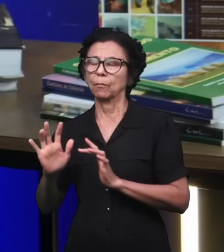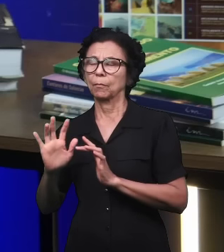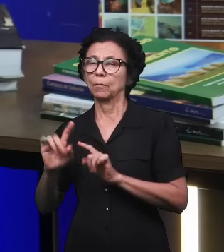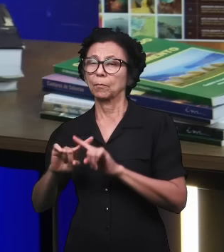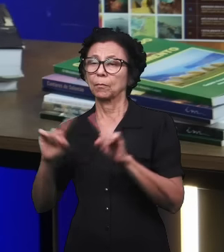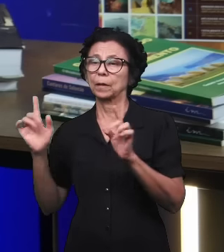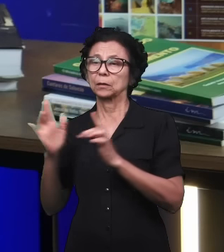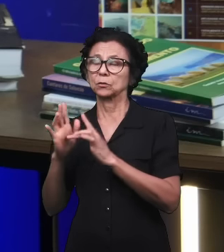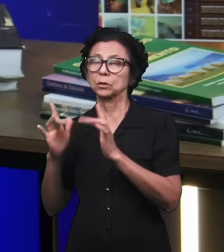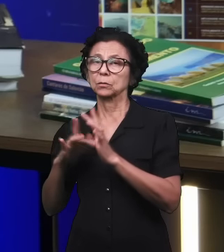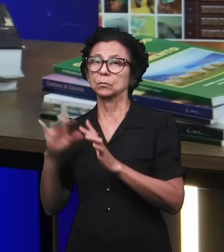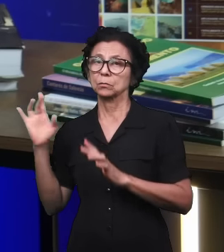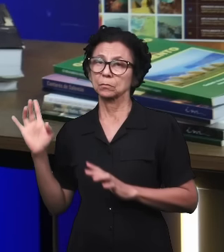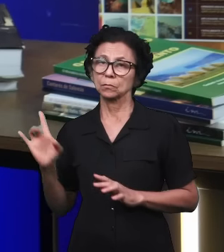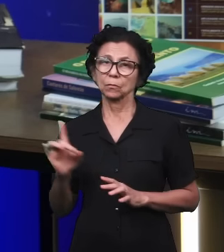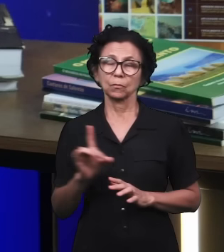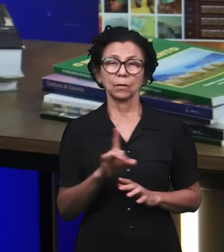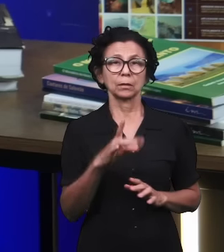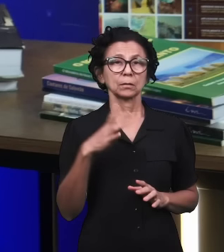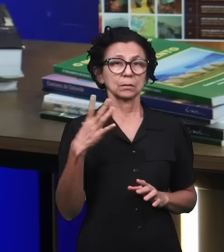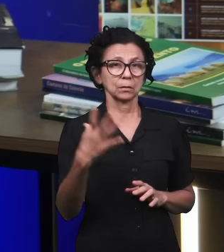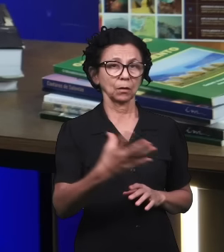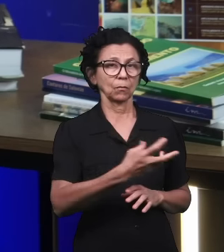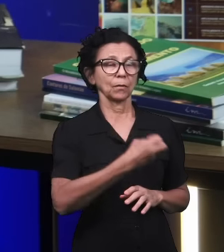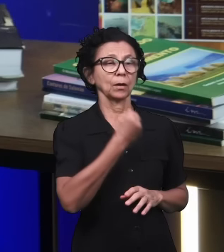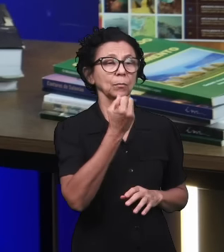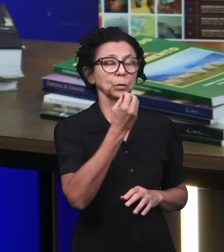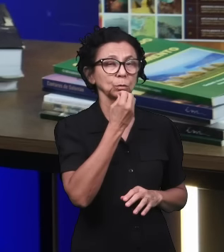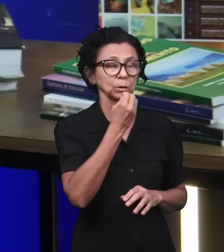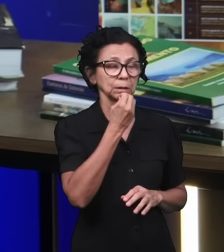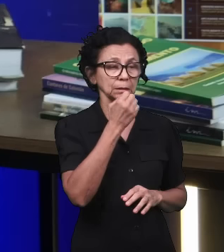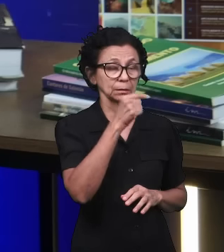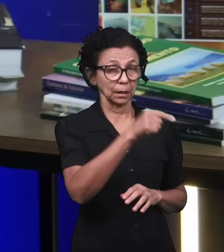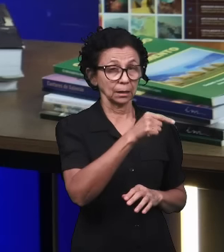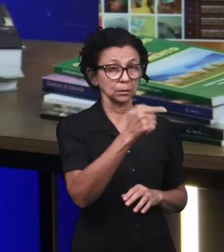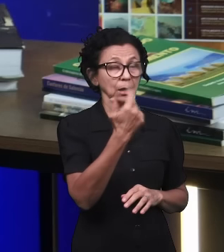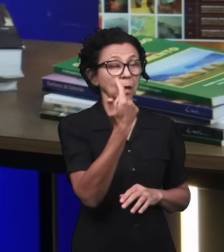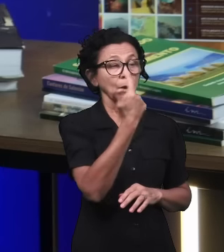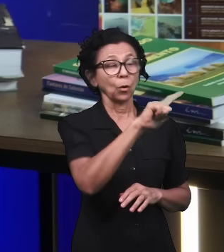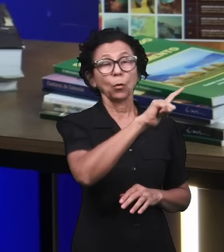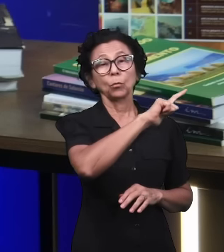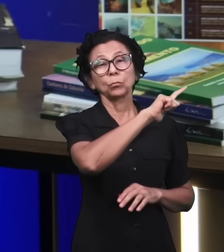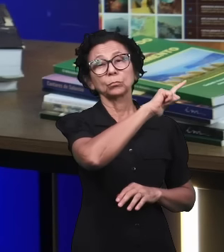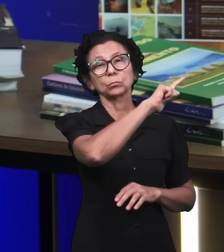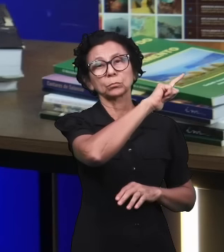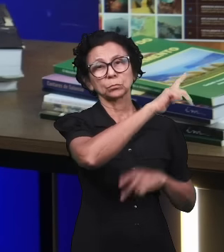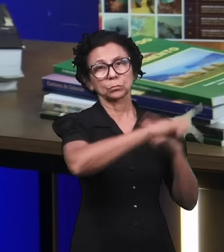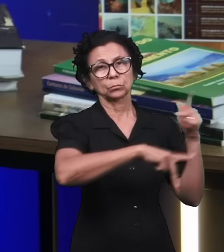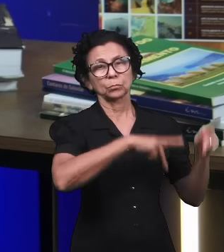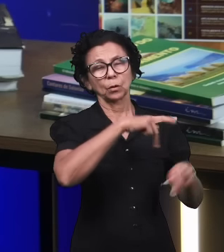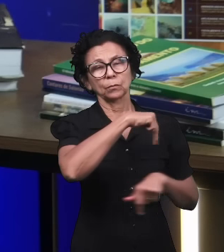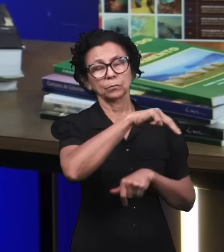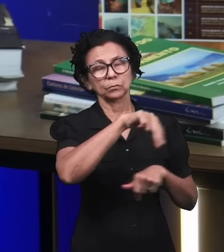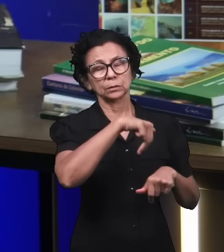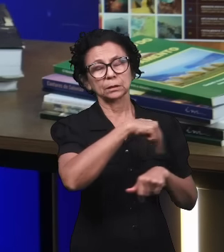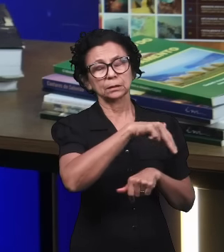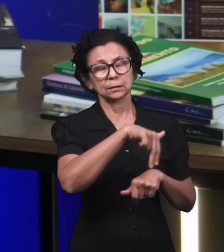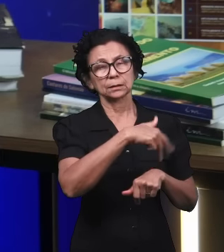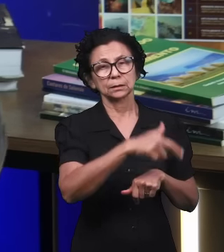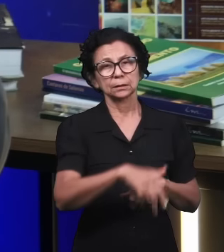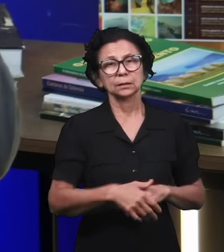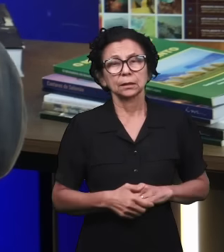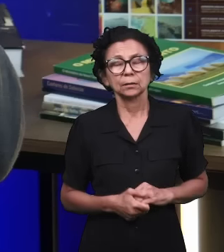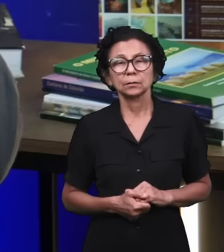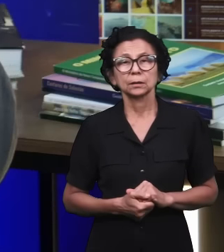gentílica, A salvação foi para o povo que andava em trevas e viu uma grande luz, e sobre o vale da sombra da morte resplandeceu uma